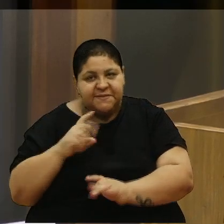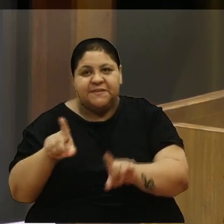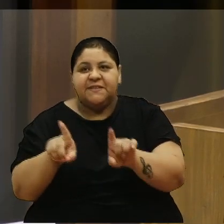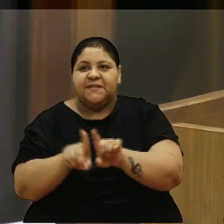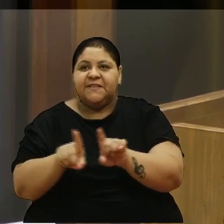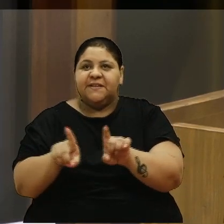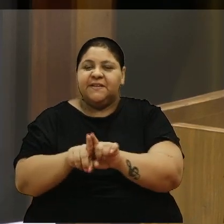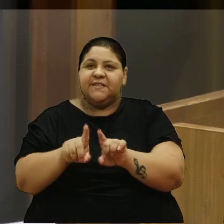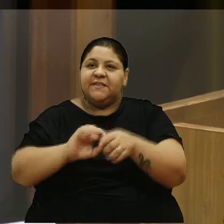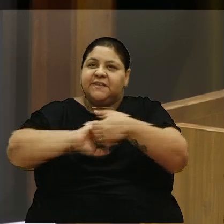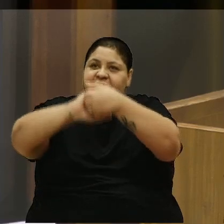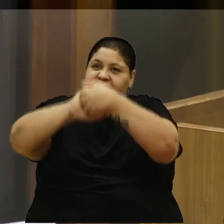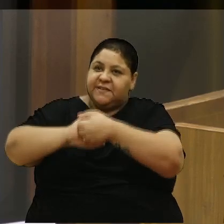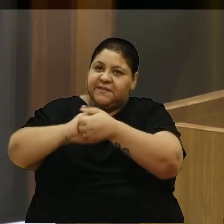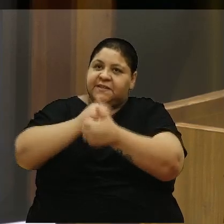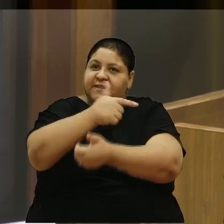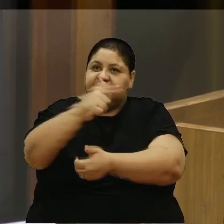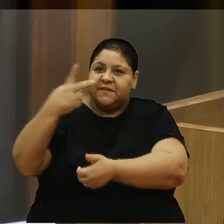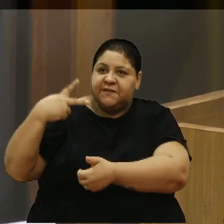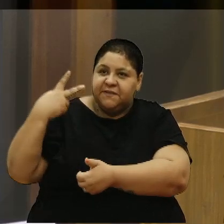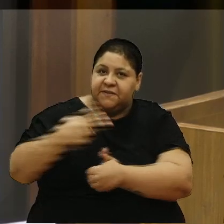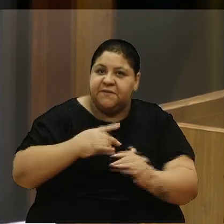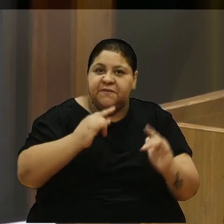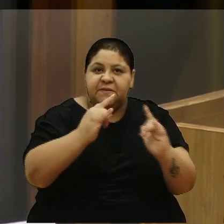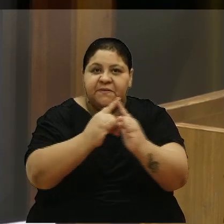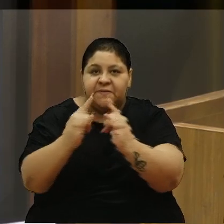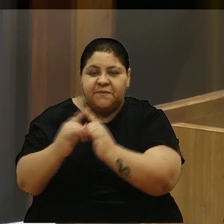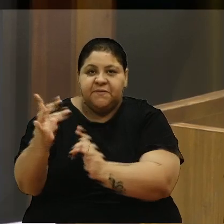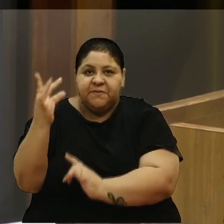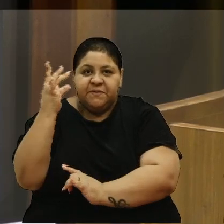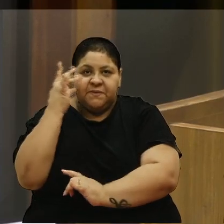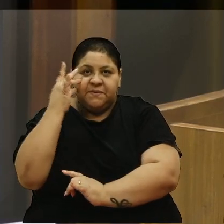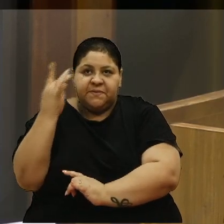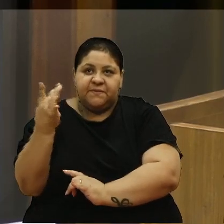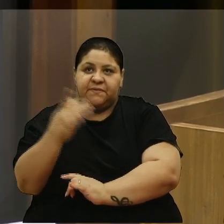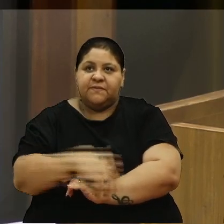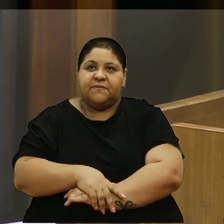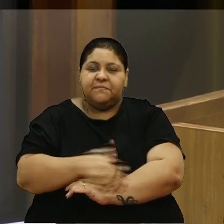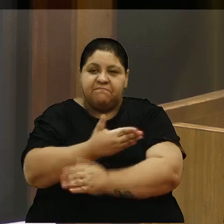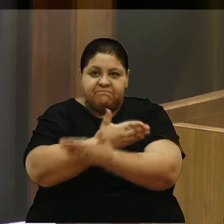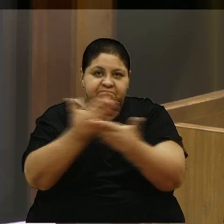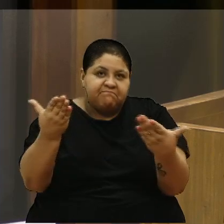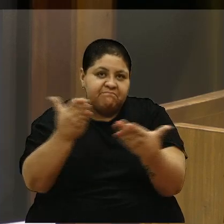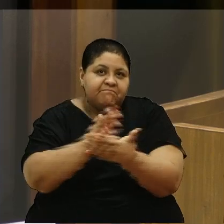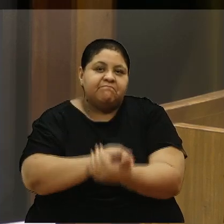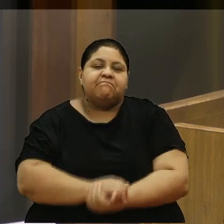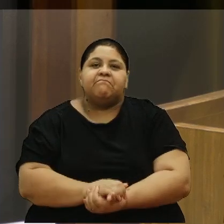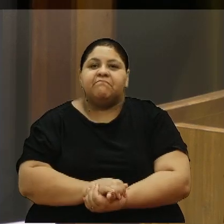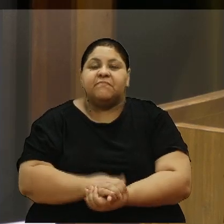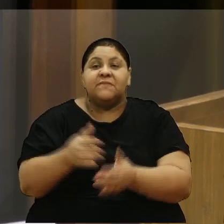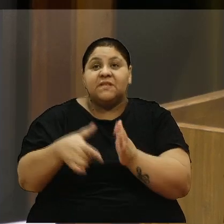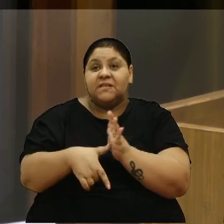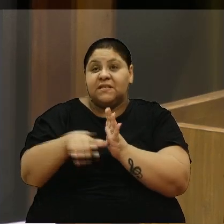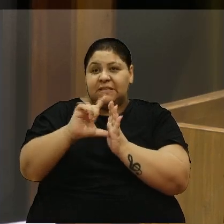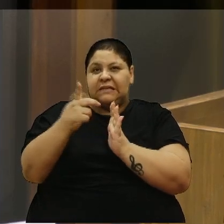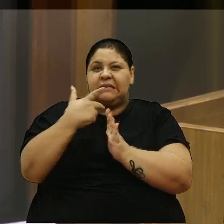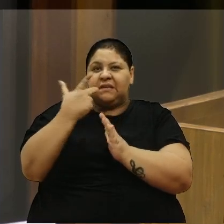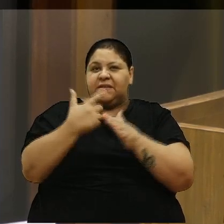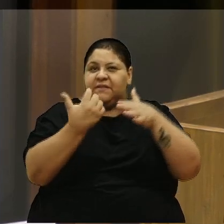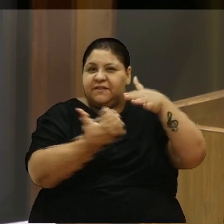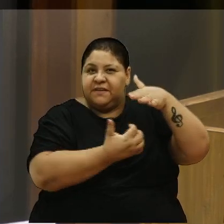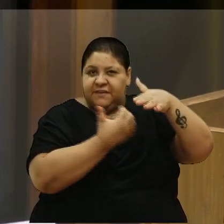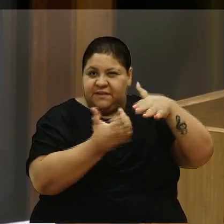cumprimentos aos demais vereadores, entidades que aqui estão e às senhoras e senhores. Antes de falar da empresa,